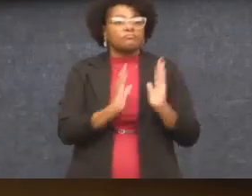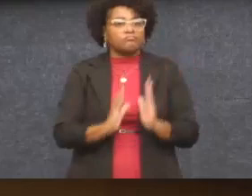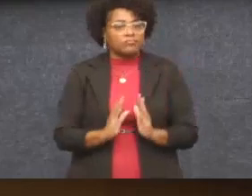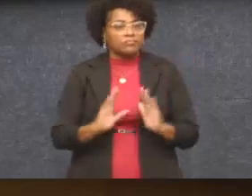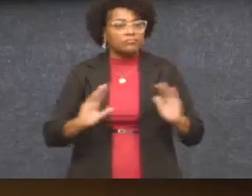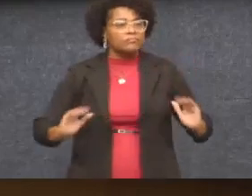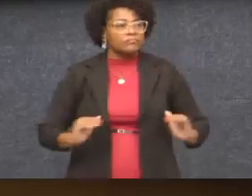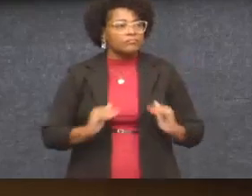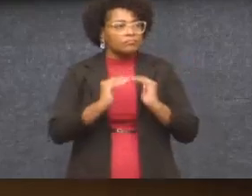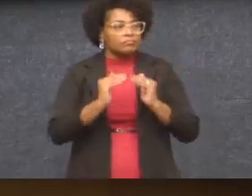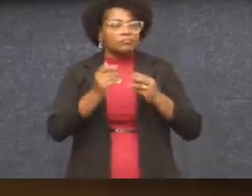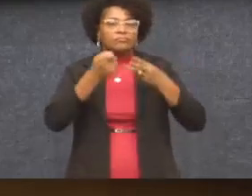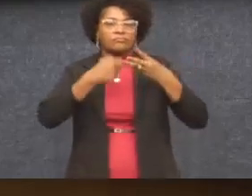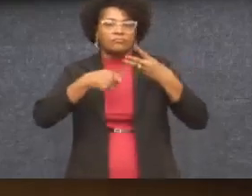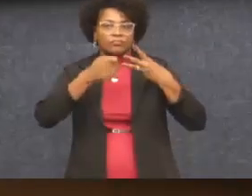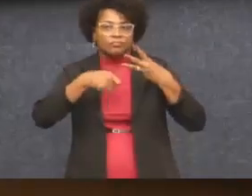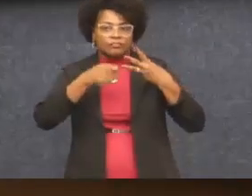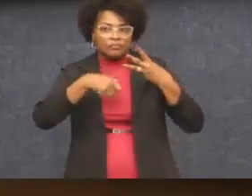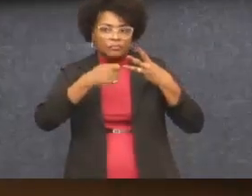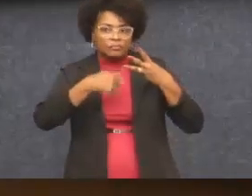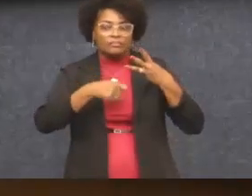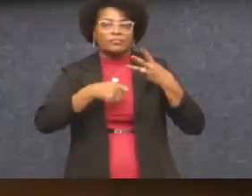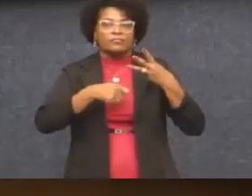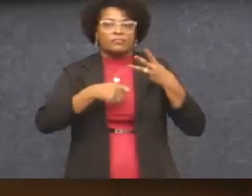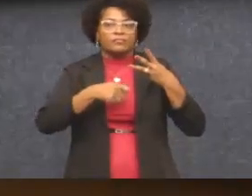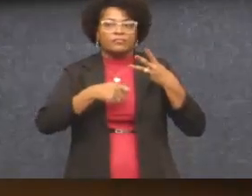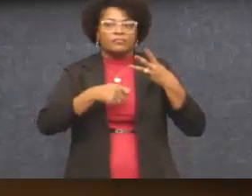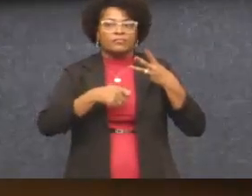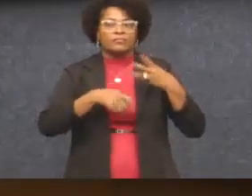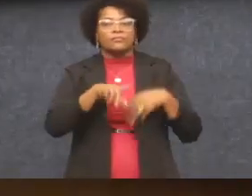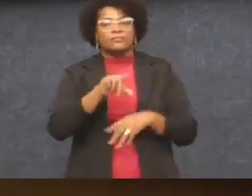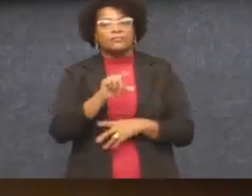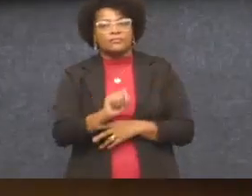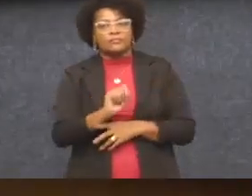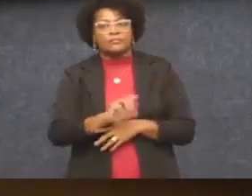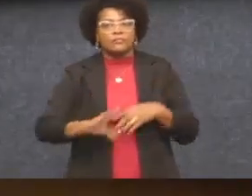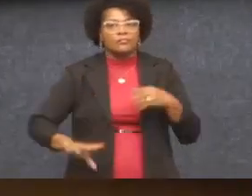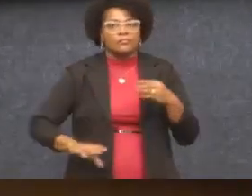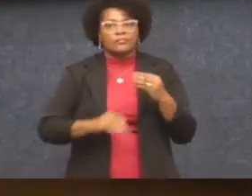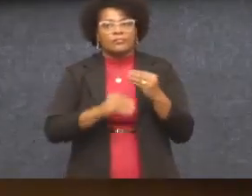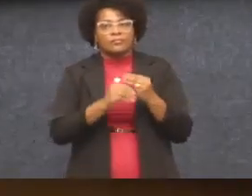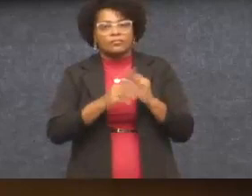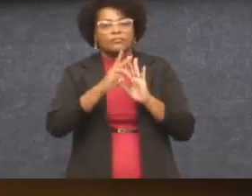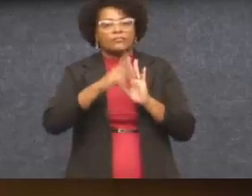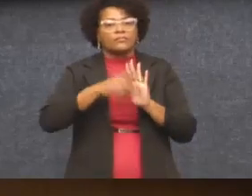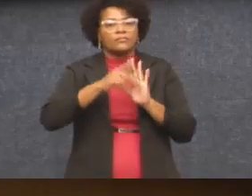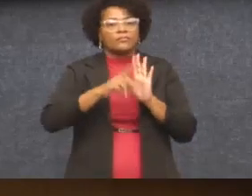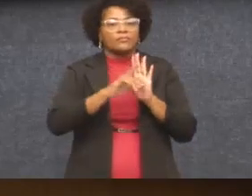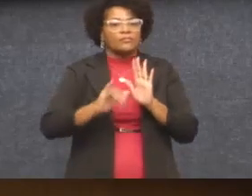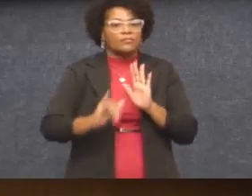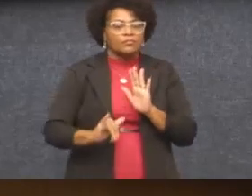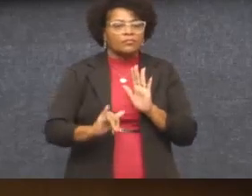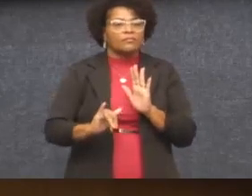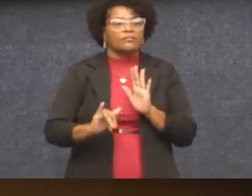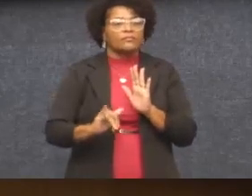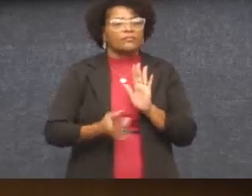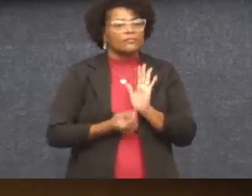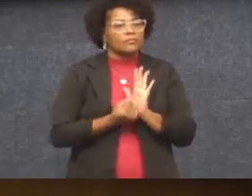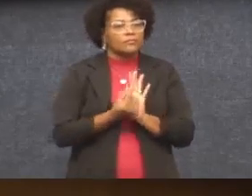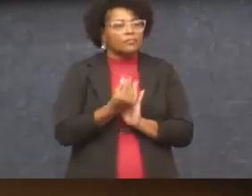de acordo com o executivo, o dispositivo que foi agregado, né, ao projeto de lei de diretrizes